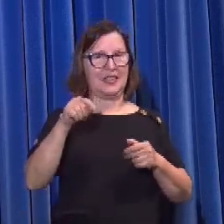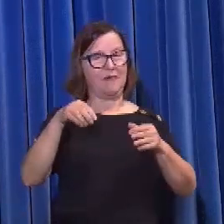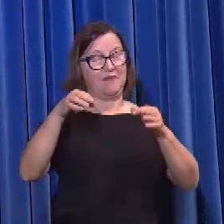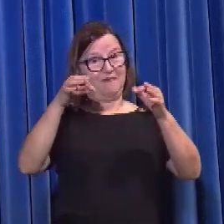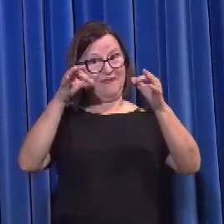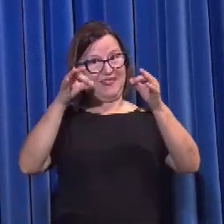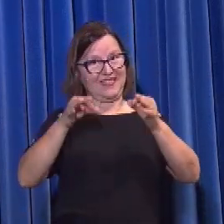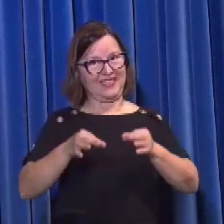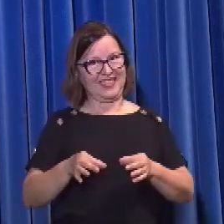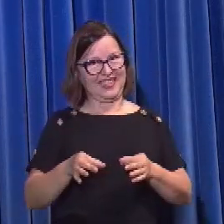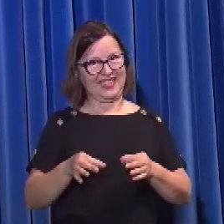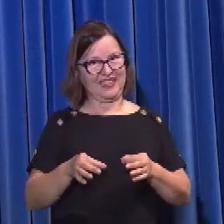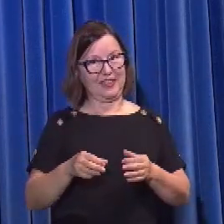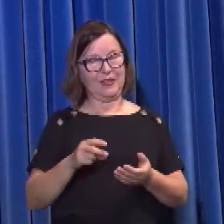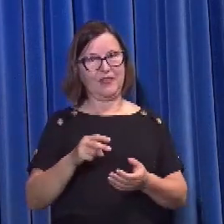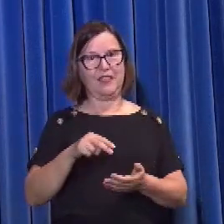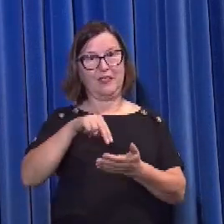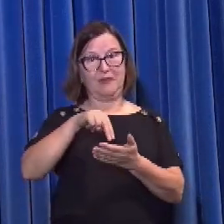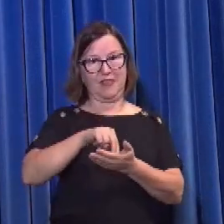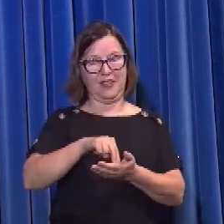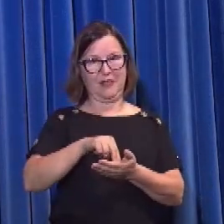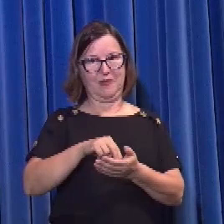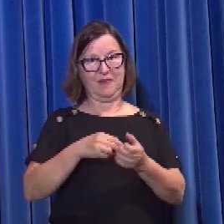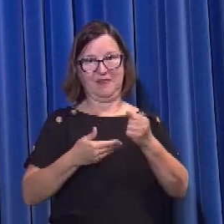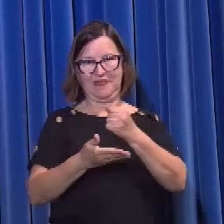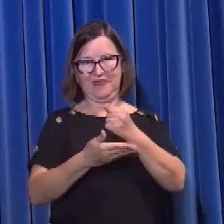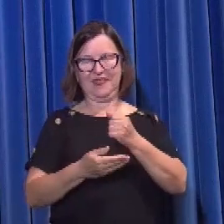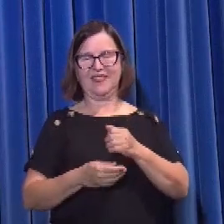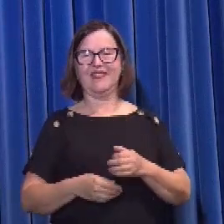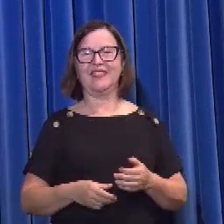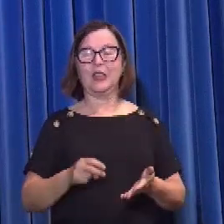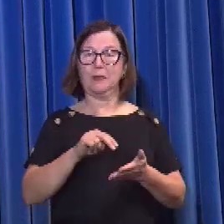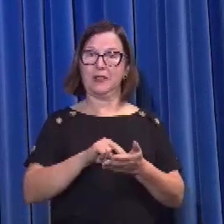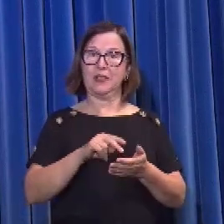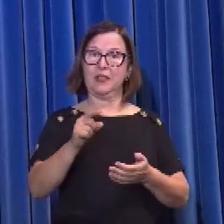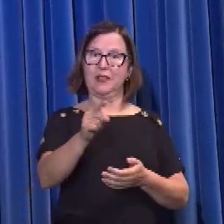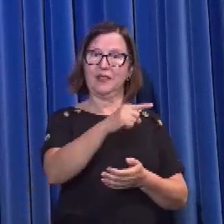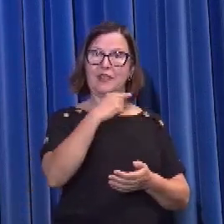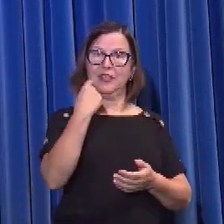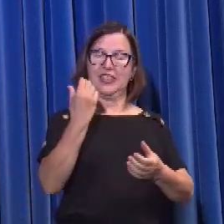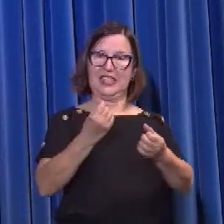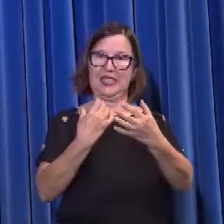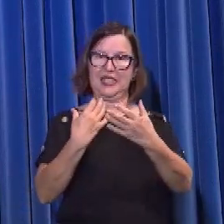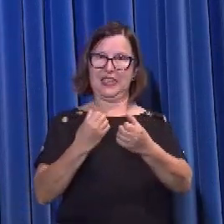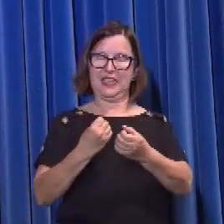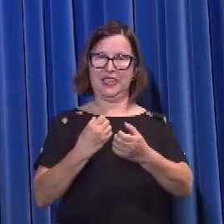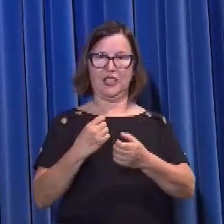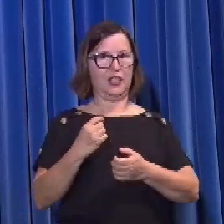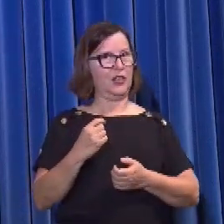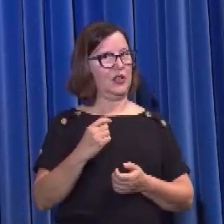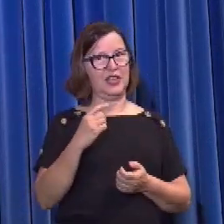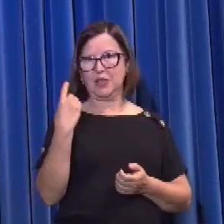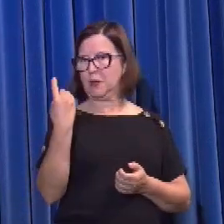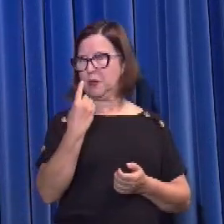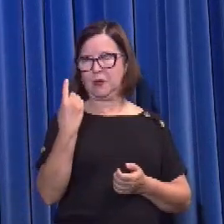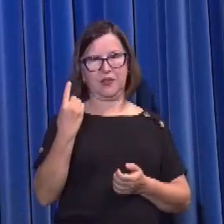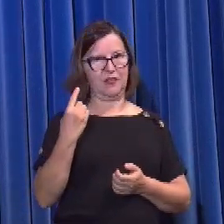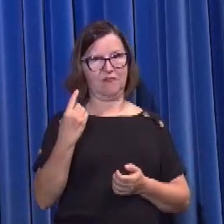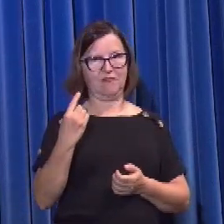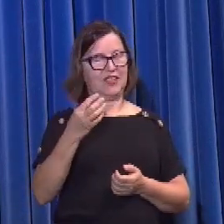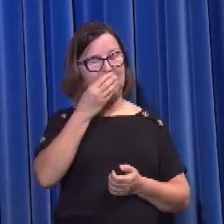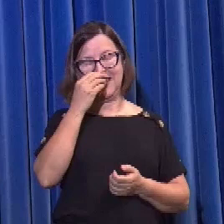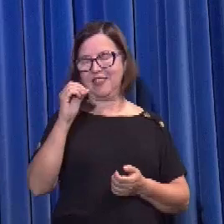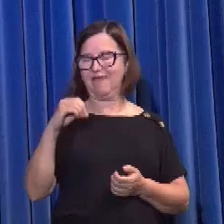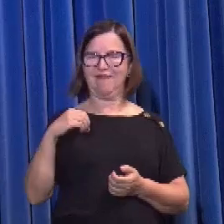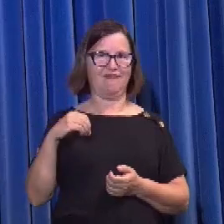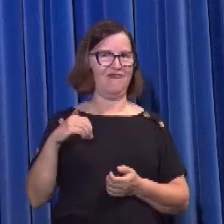fundamenta. A perseverança nos ensina que não estamos nem sozinhos, nem